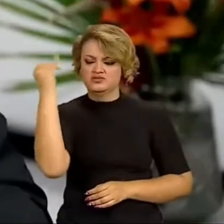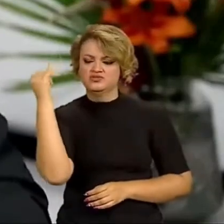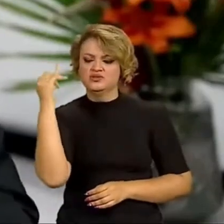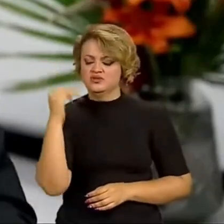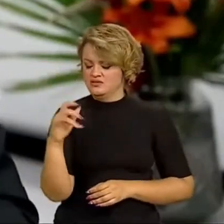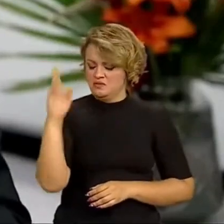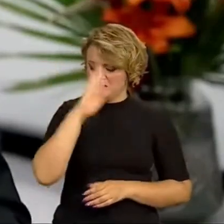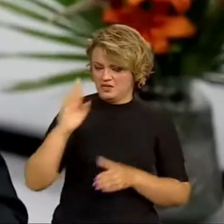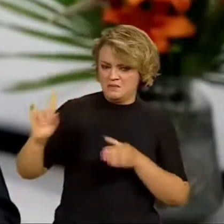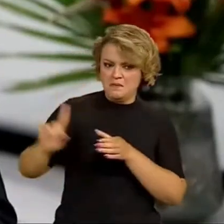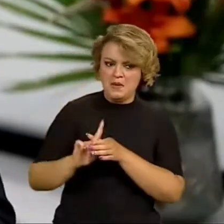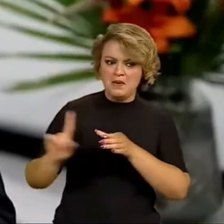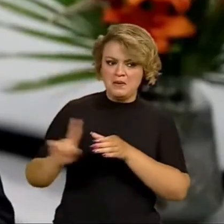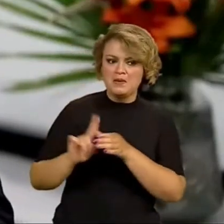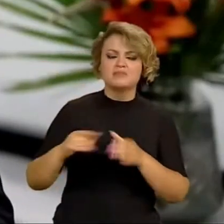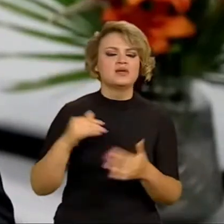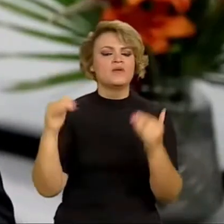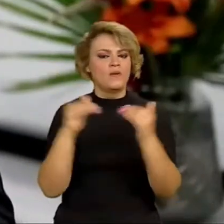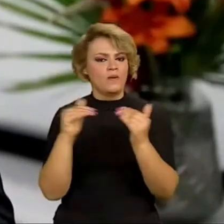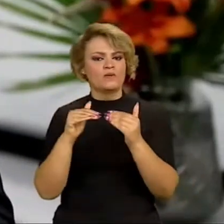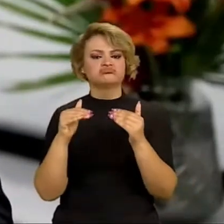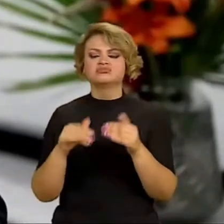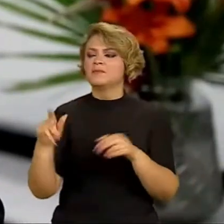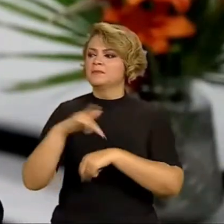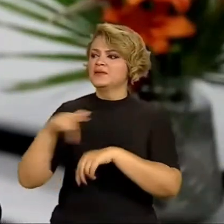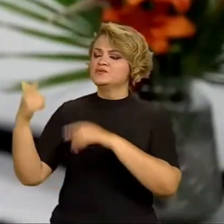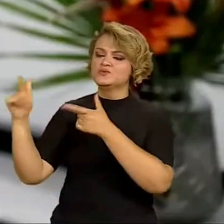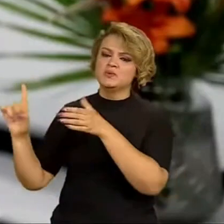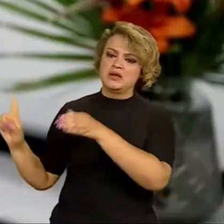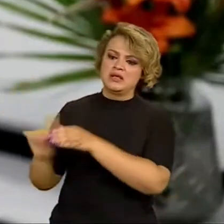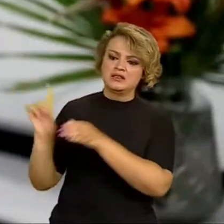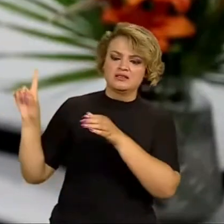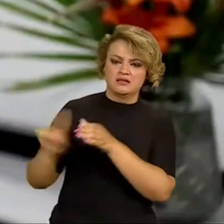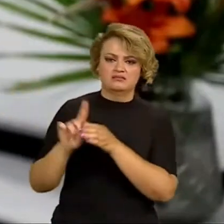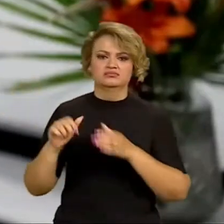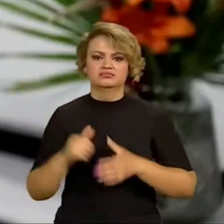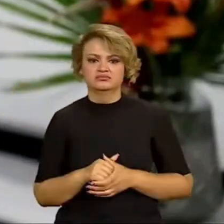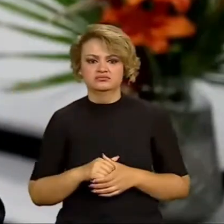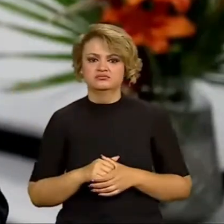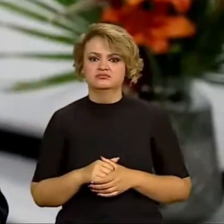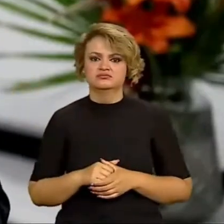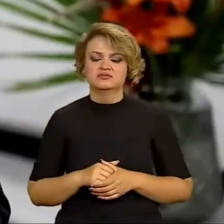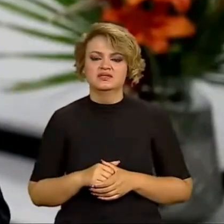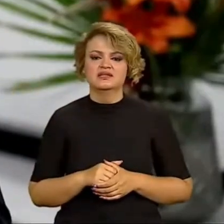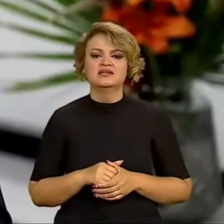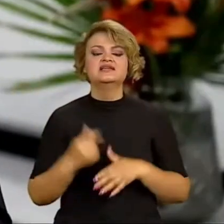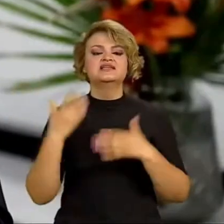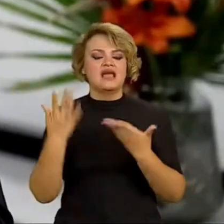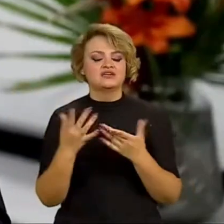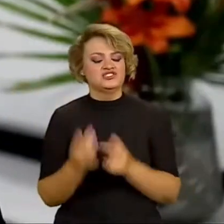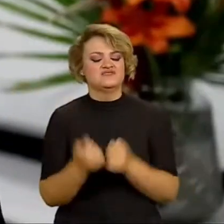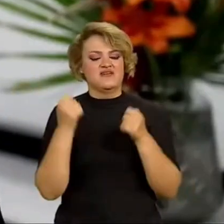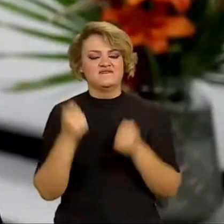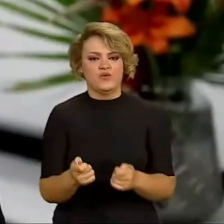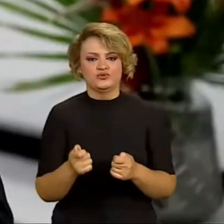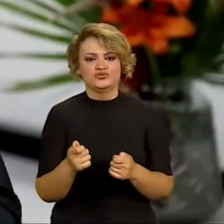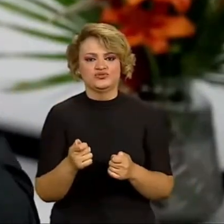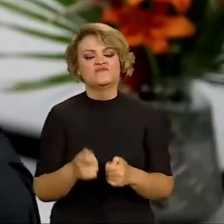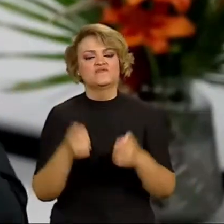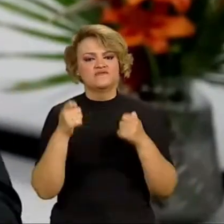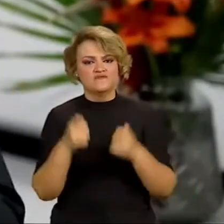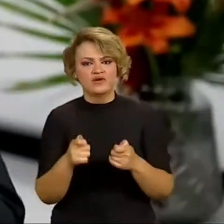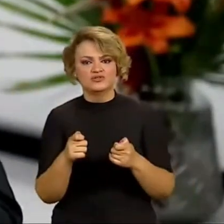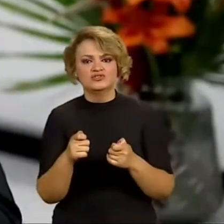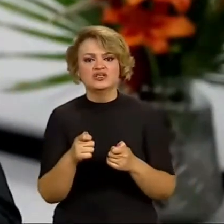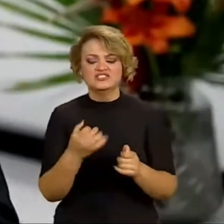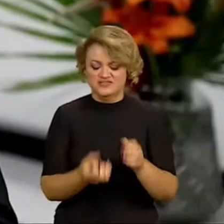Eu sou favorável à entrada de vários países e a gente vai se tornar forte. A gente quer criar um banco muito forte,